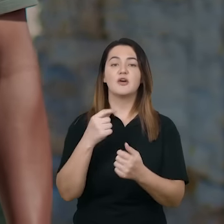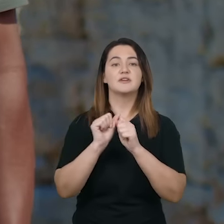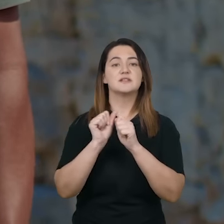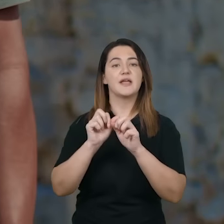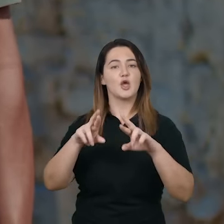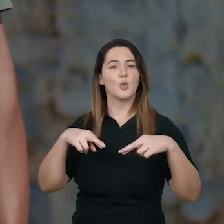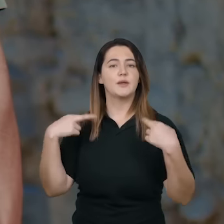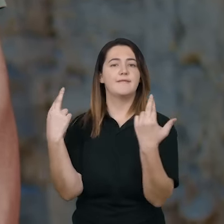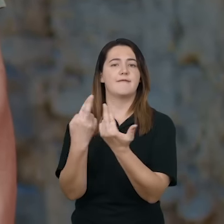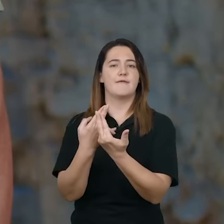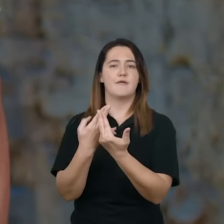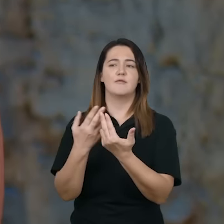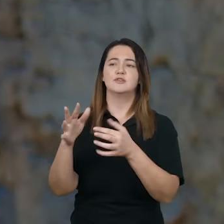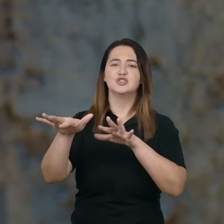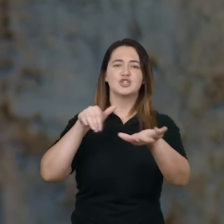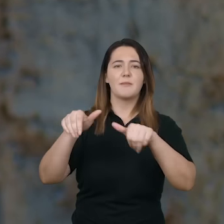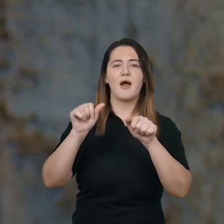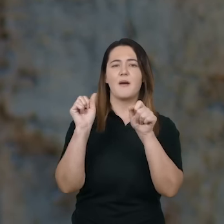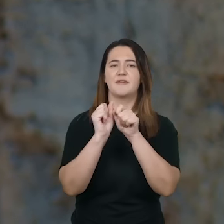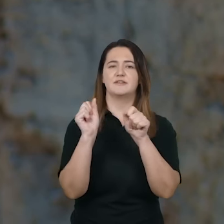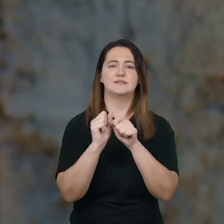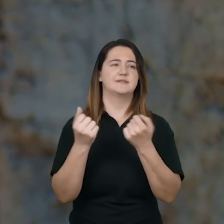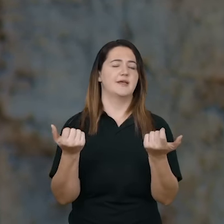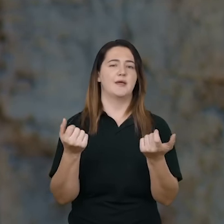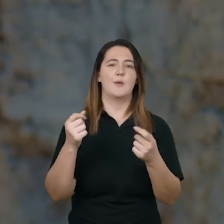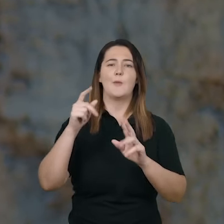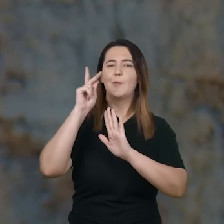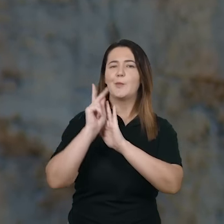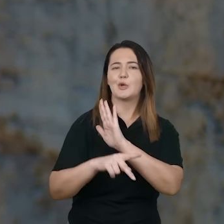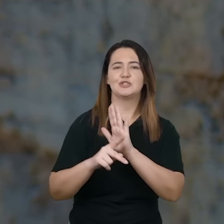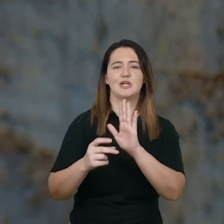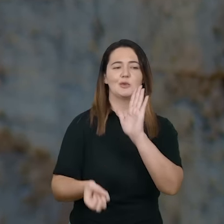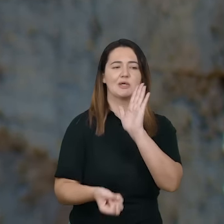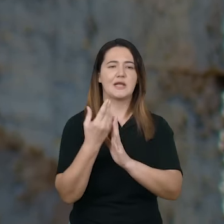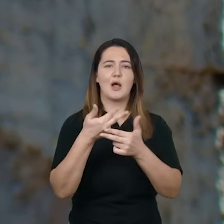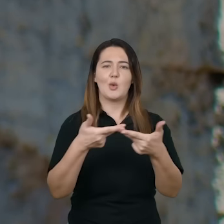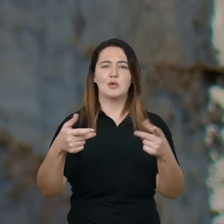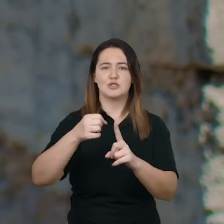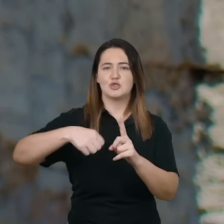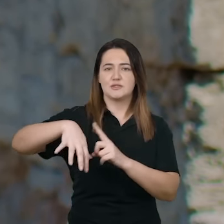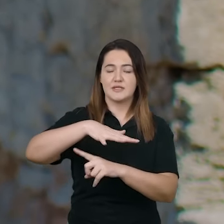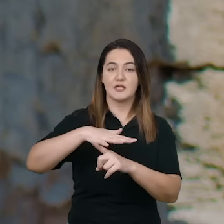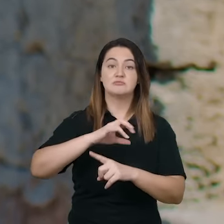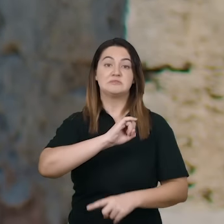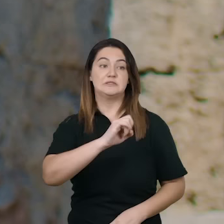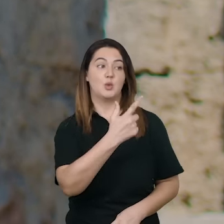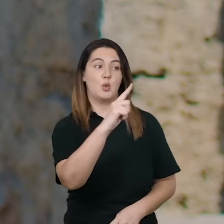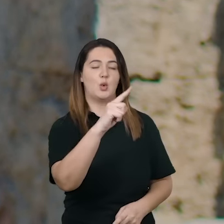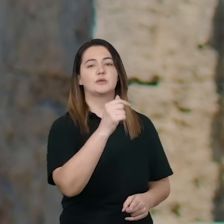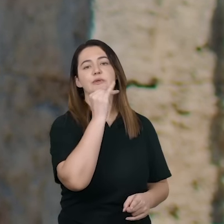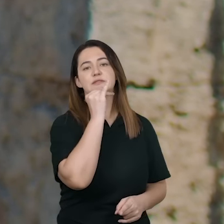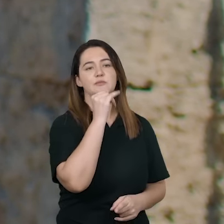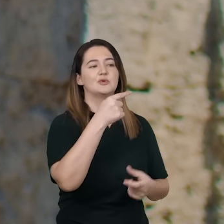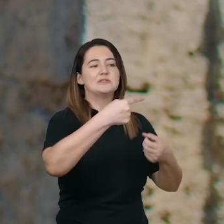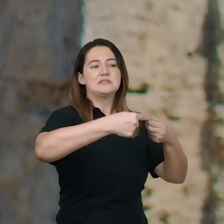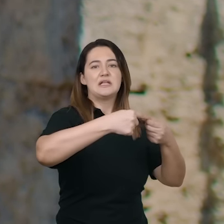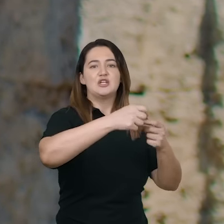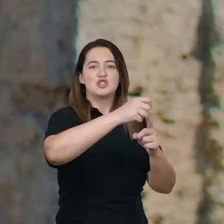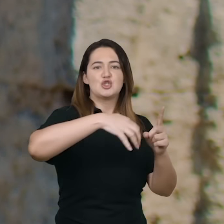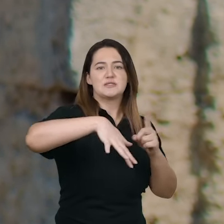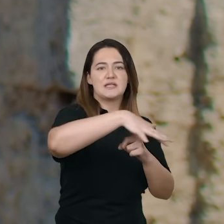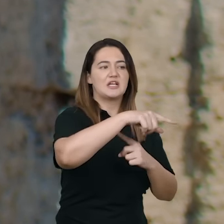para fazer um empreendimento, um projeto comunitário. Porém, se você vive num outro lugar, onde as pessoas têm o